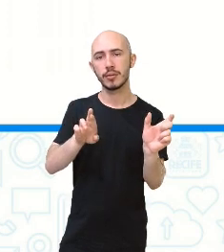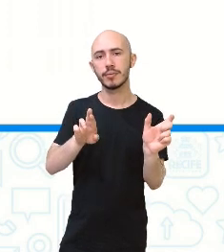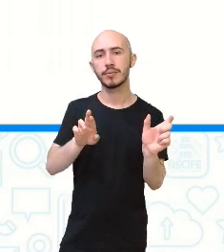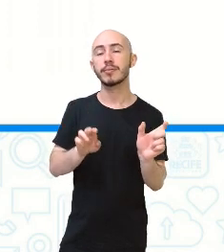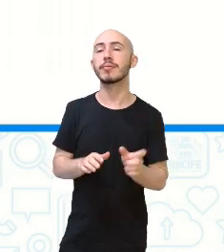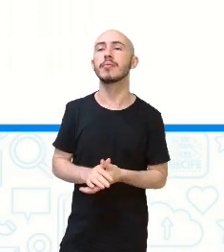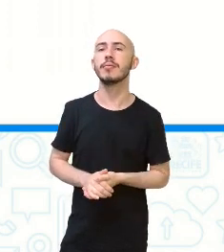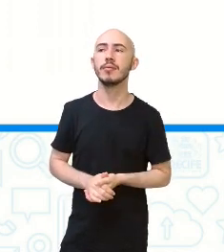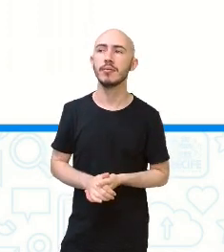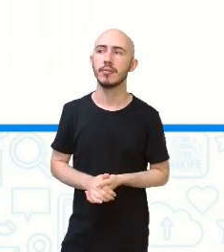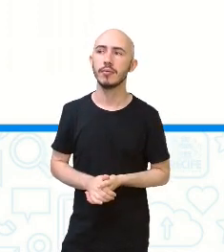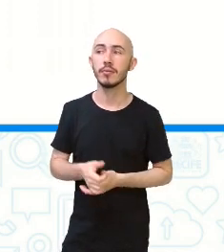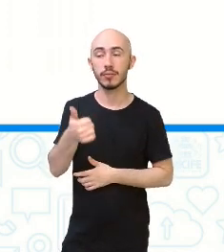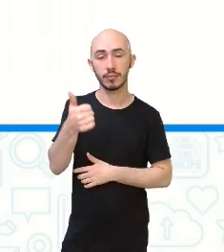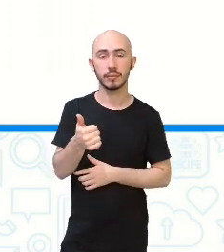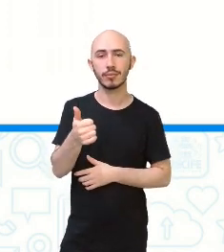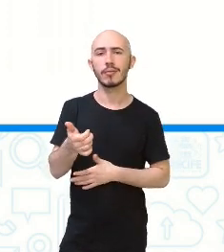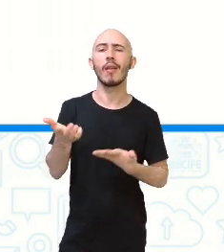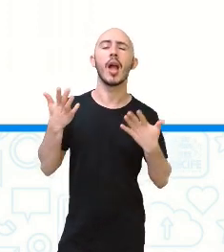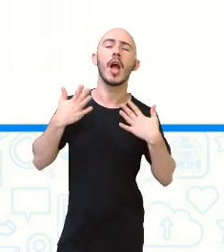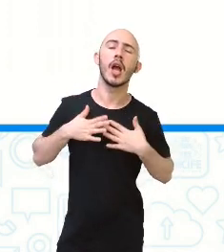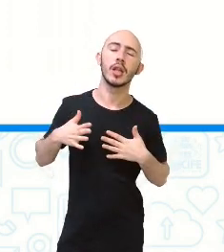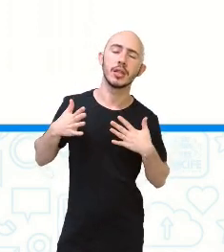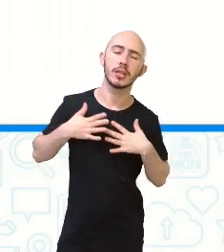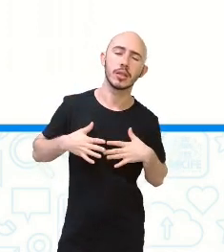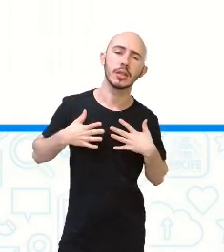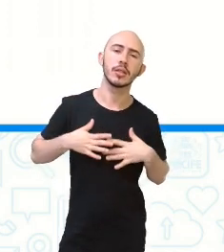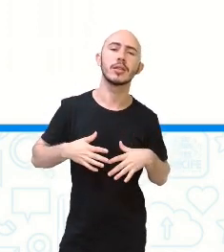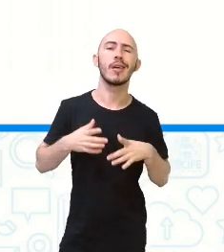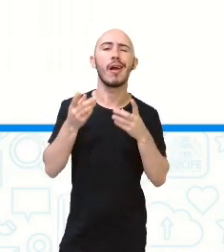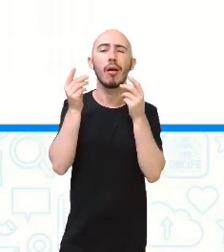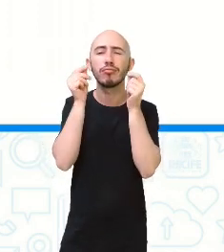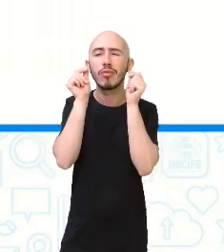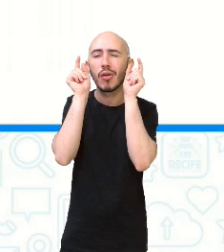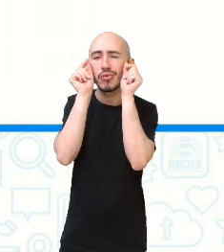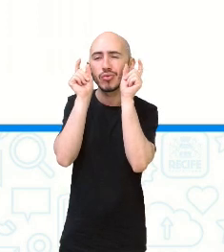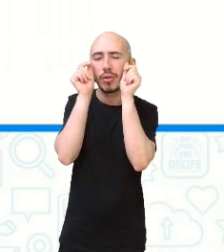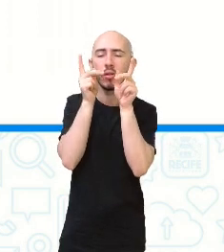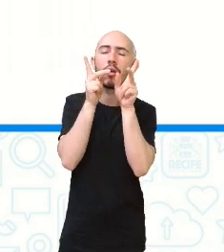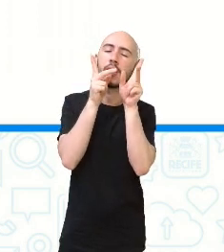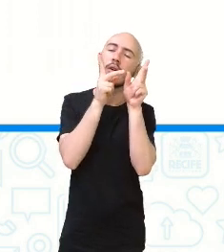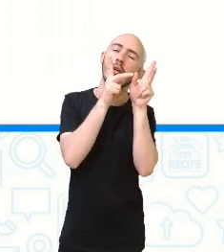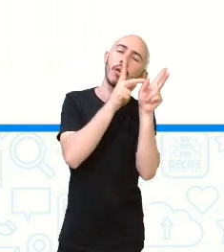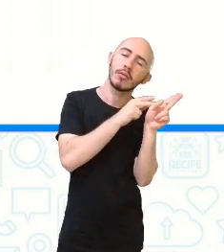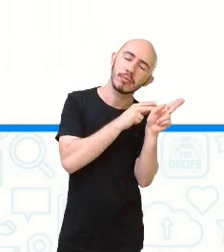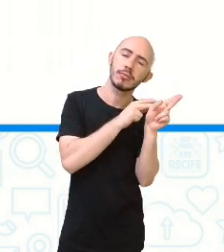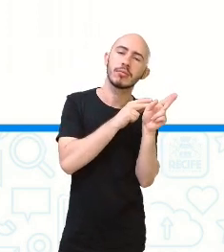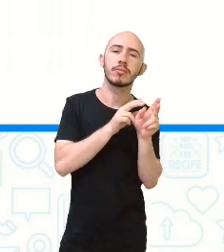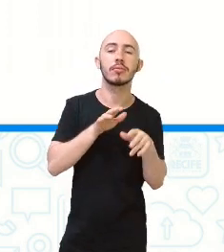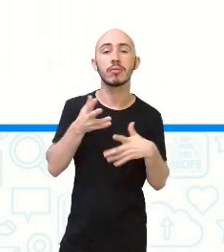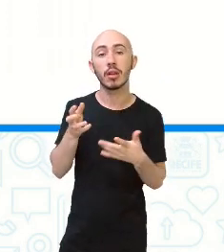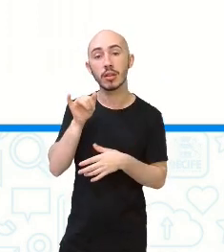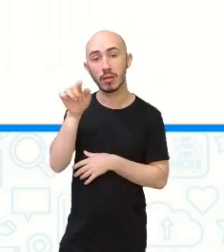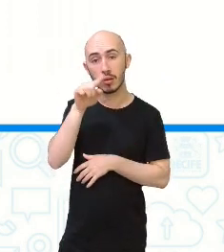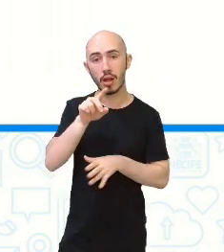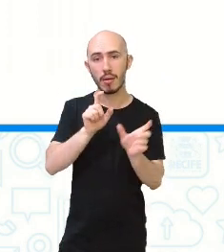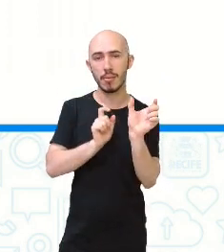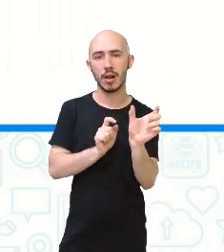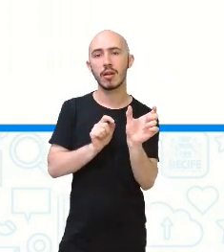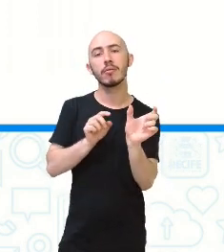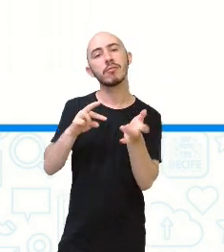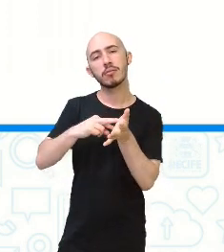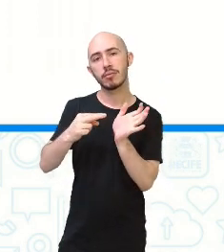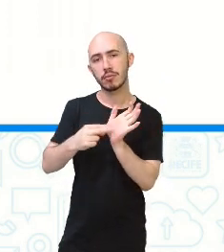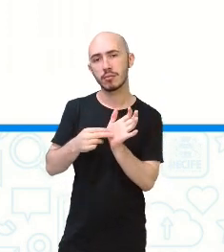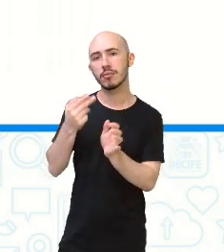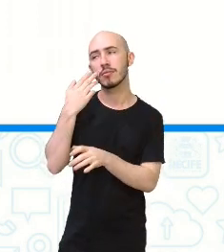Primeiro, descansar em estado de sono, adormecer. Então, se você vê essa palavra dormir,